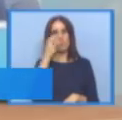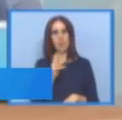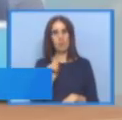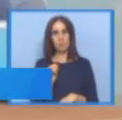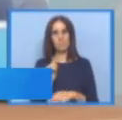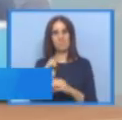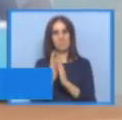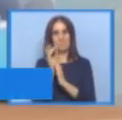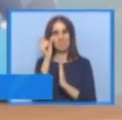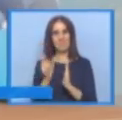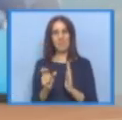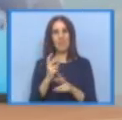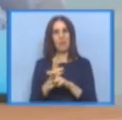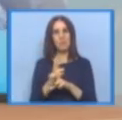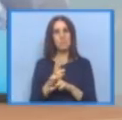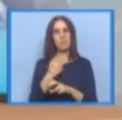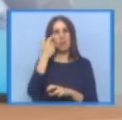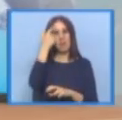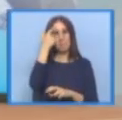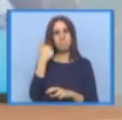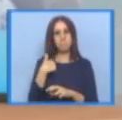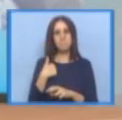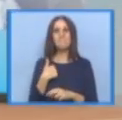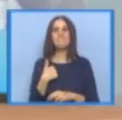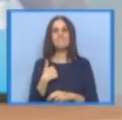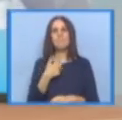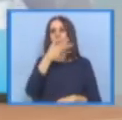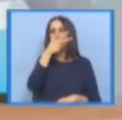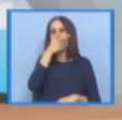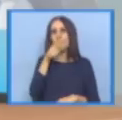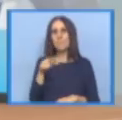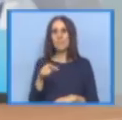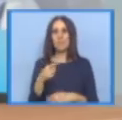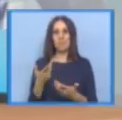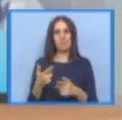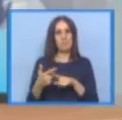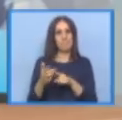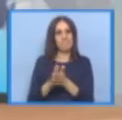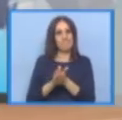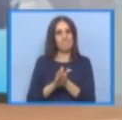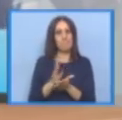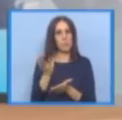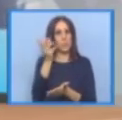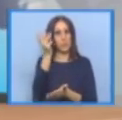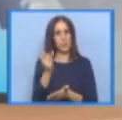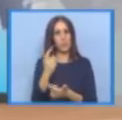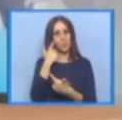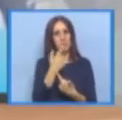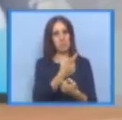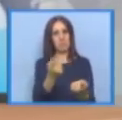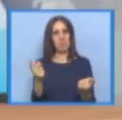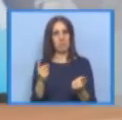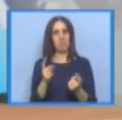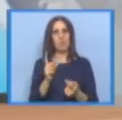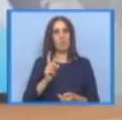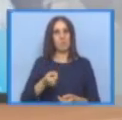Áustria, pensei que era uma pena desaproveitar esta ocasião e não dar a conhecer uma figura ímpar no cenário do que